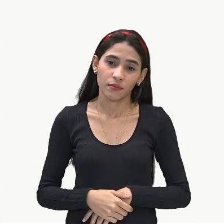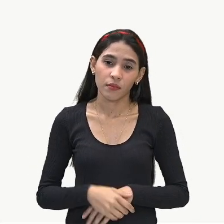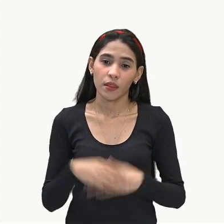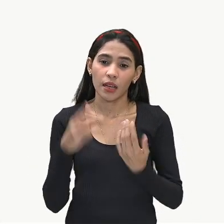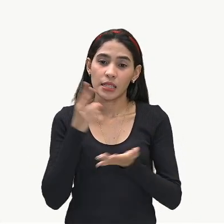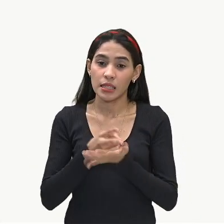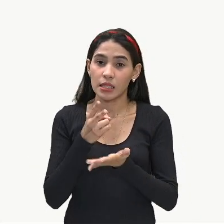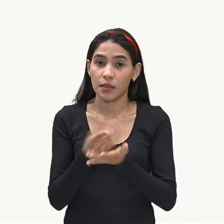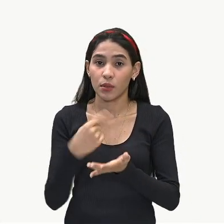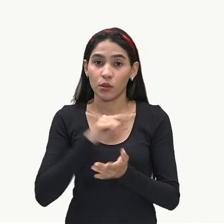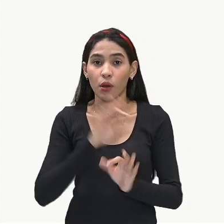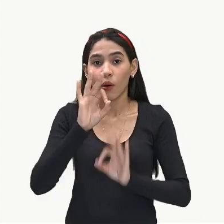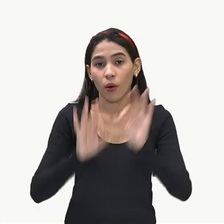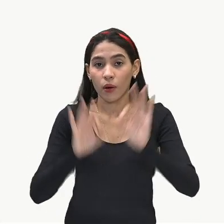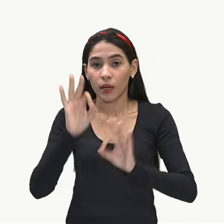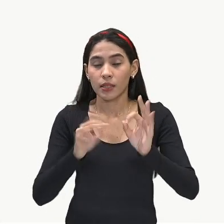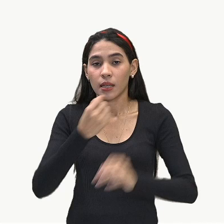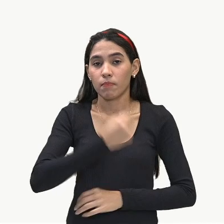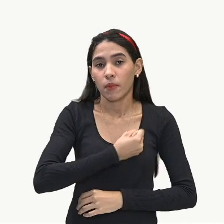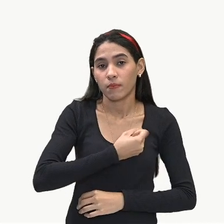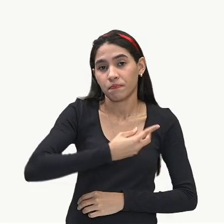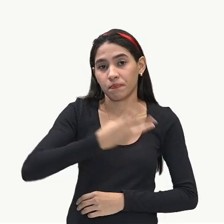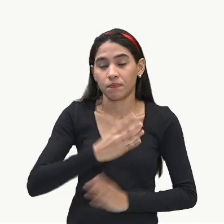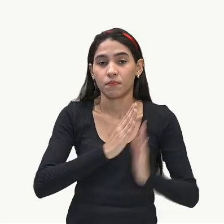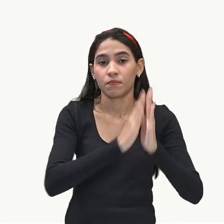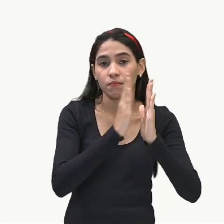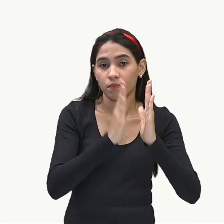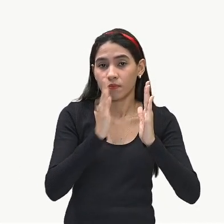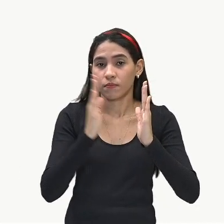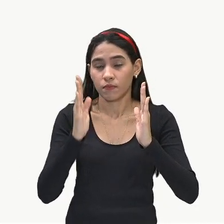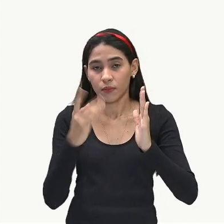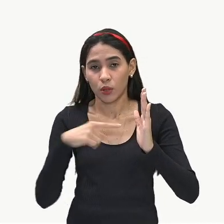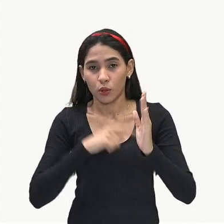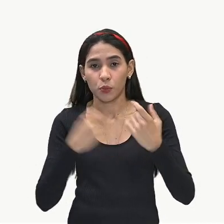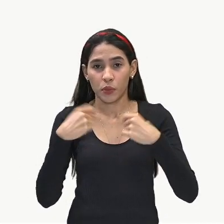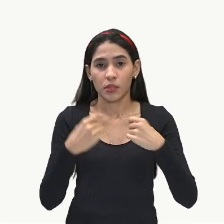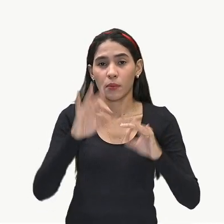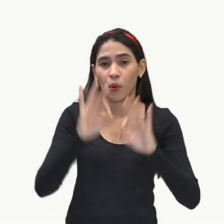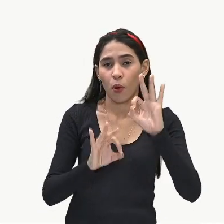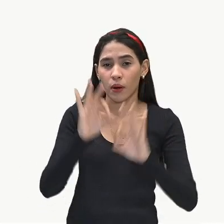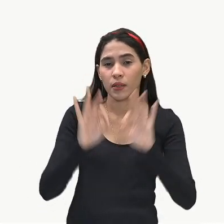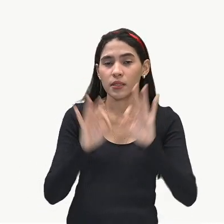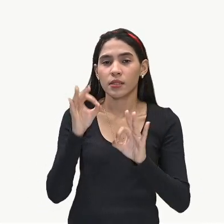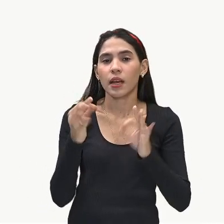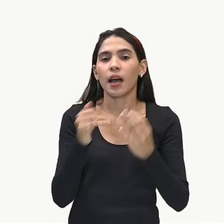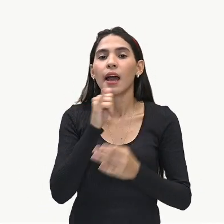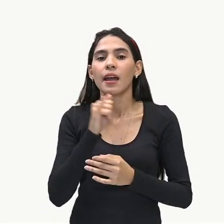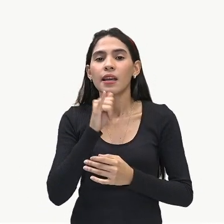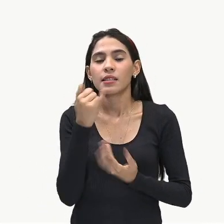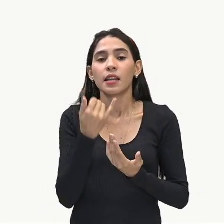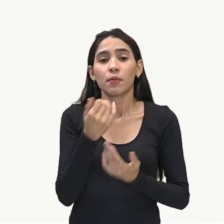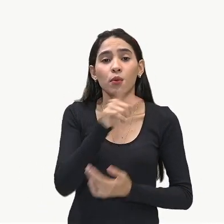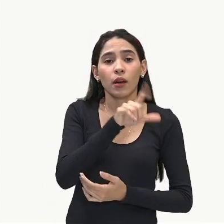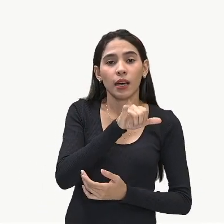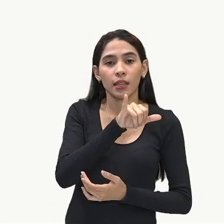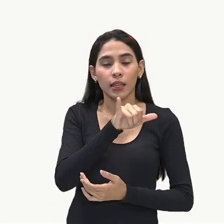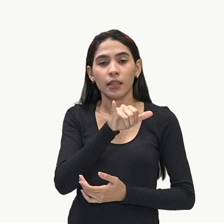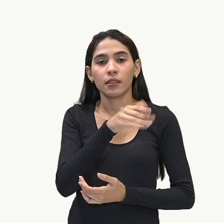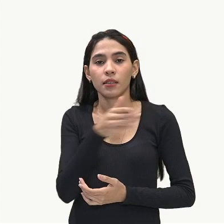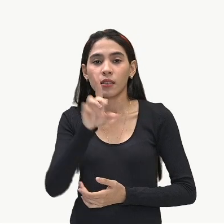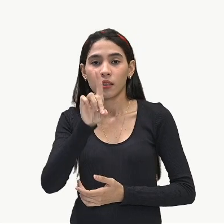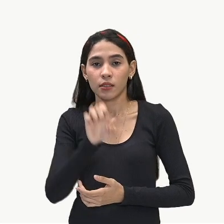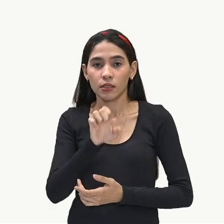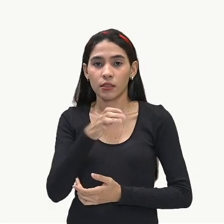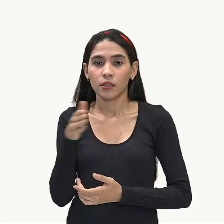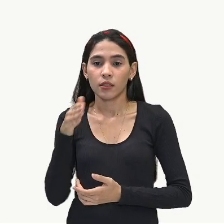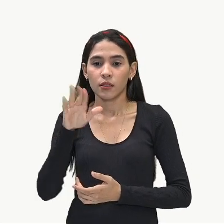gente for construir uma sequência numérica, a gente vai construir de acordo com a condição que for colocada, tá